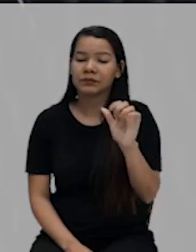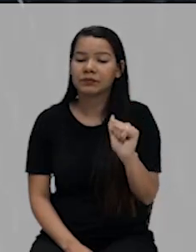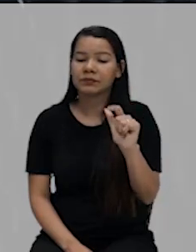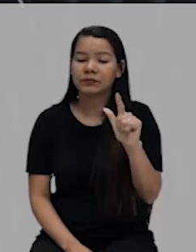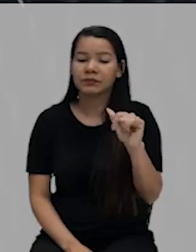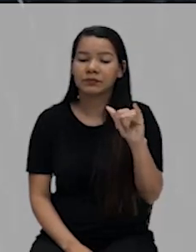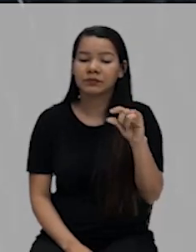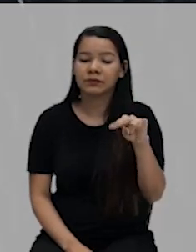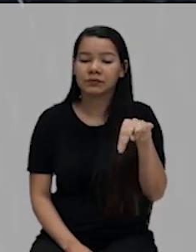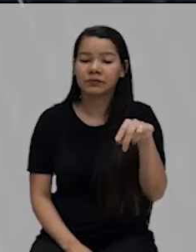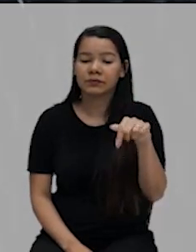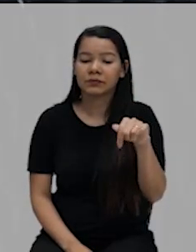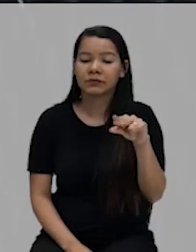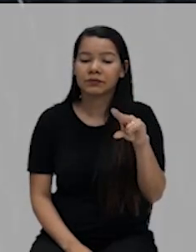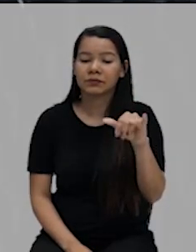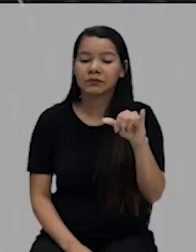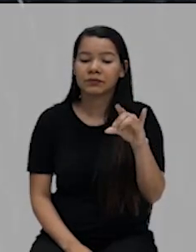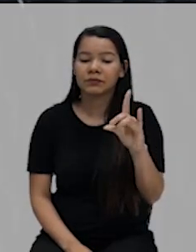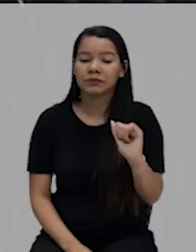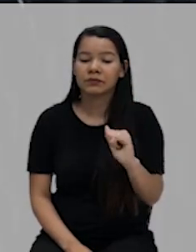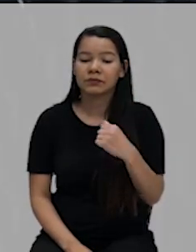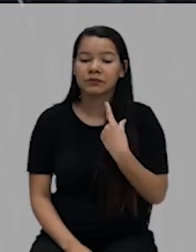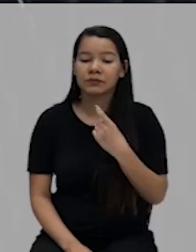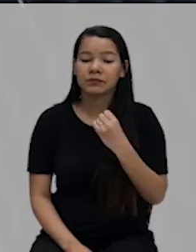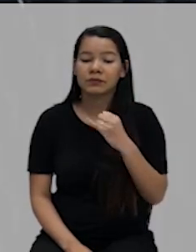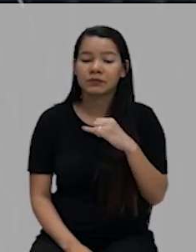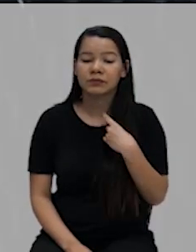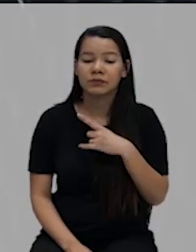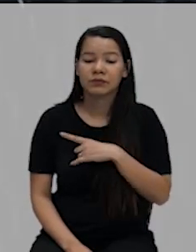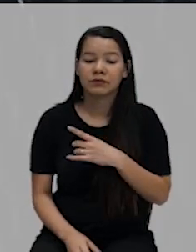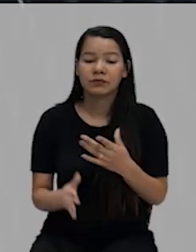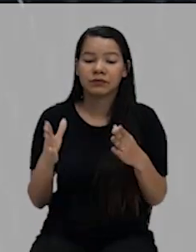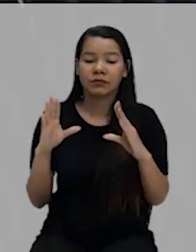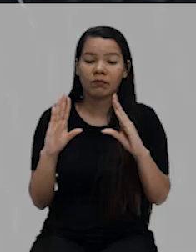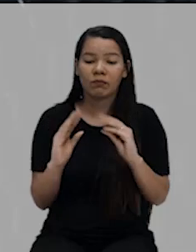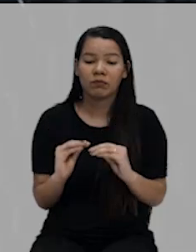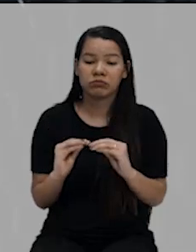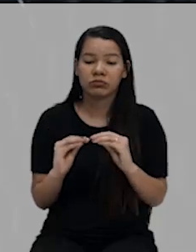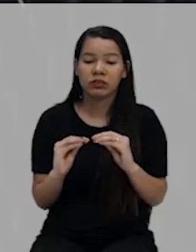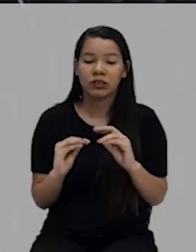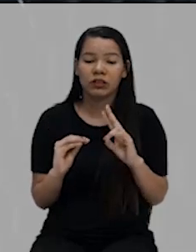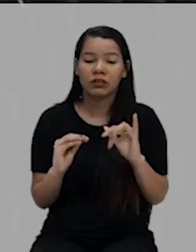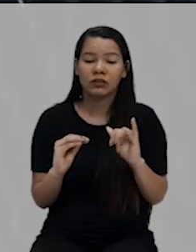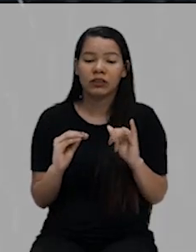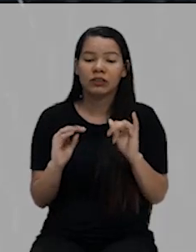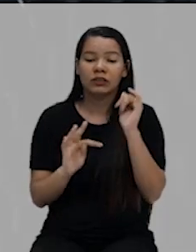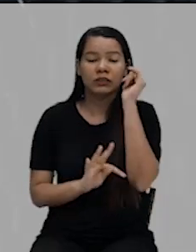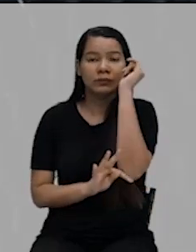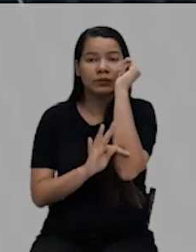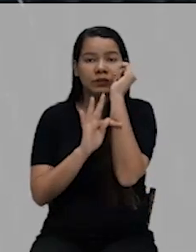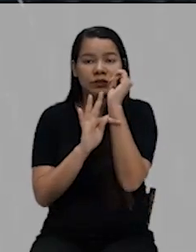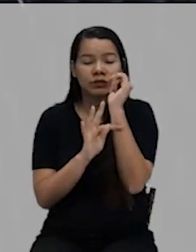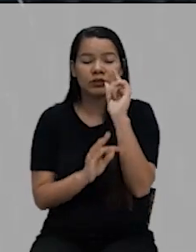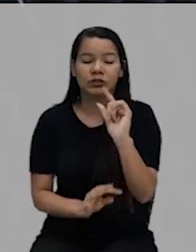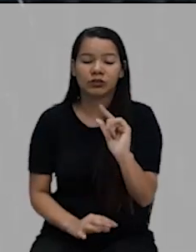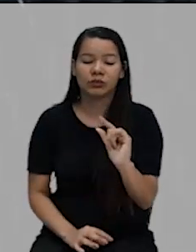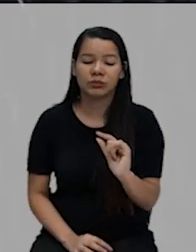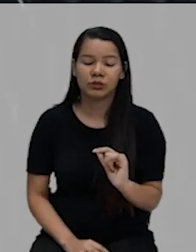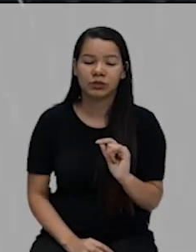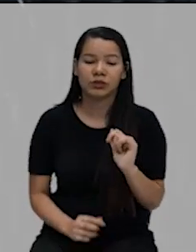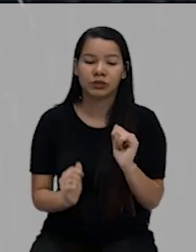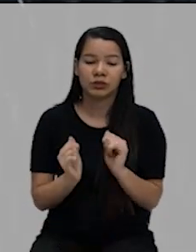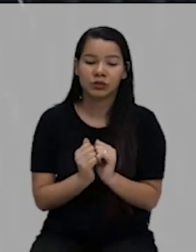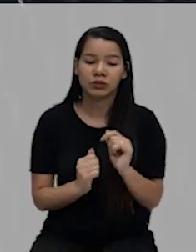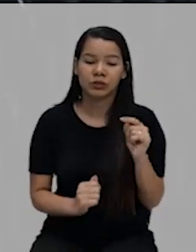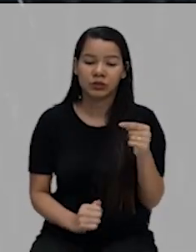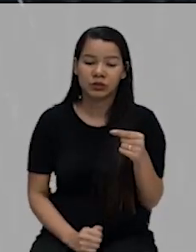a gente apagar a chama, então a temperatura ela vai diminuir e com isso, essa